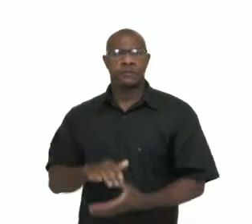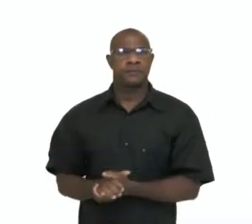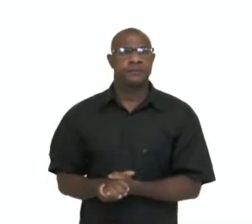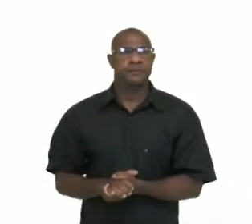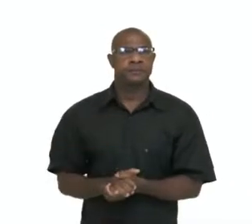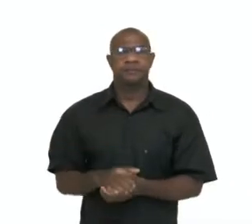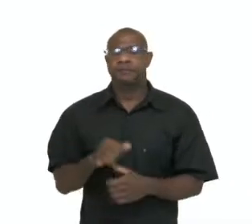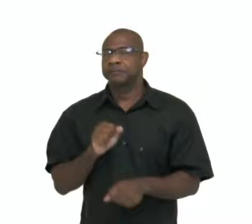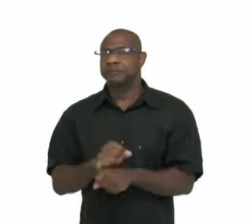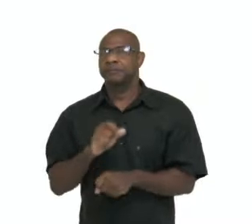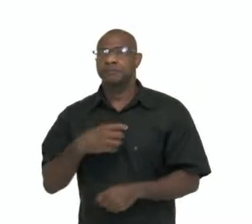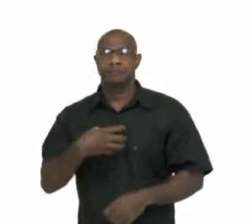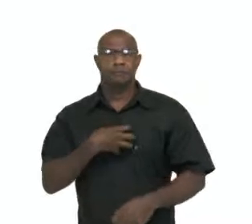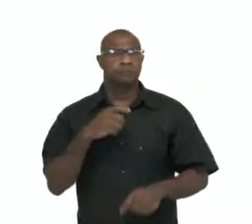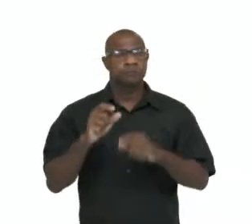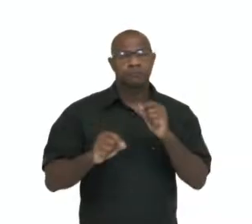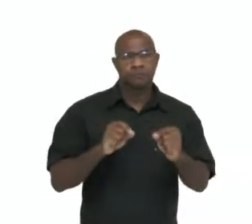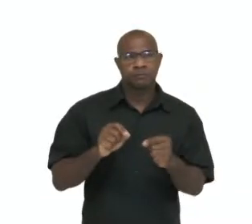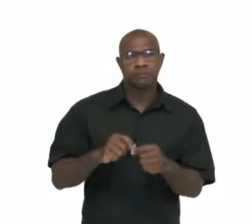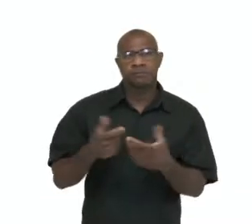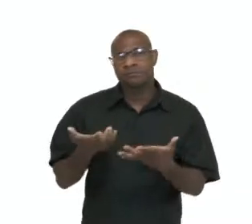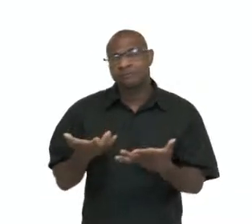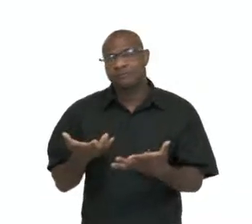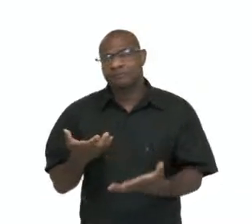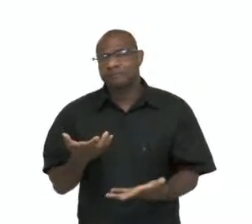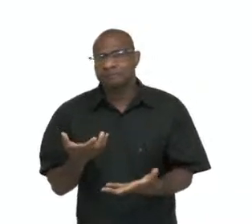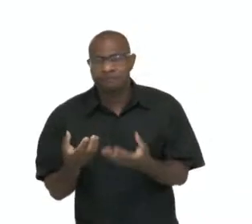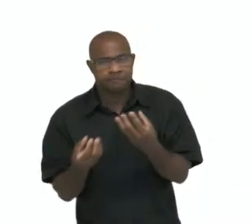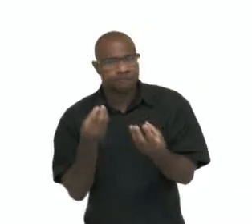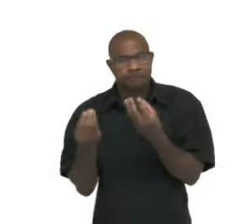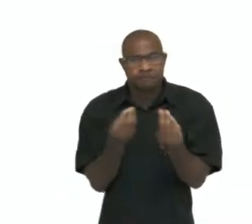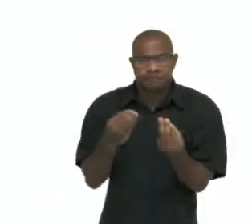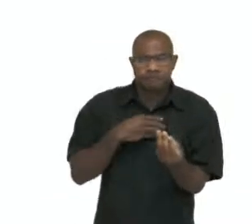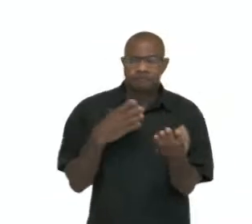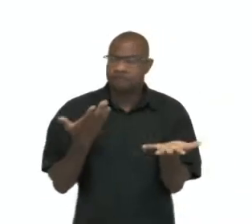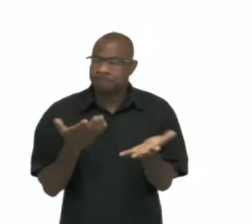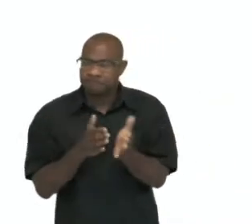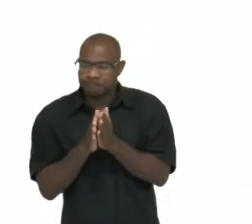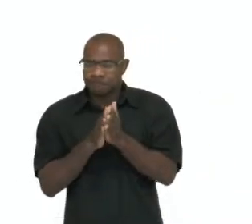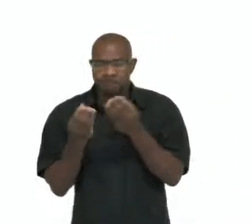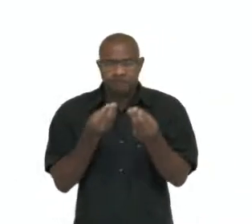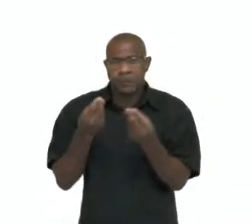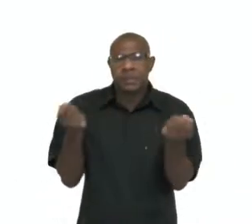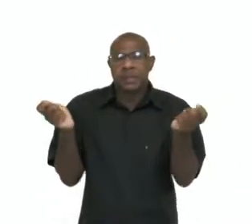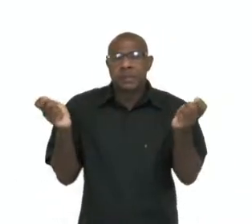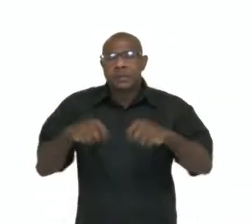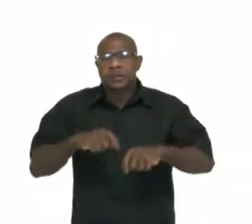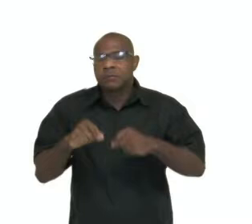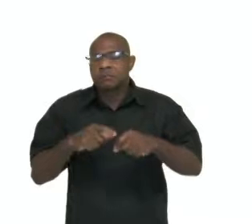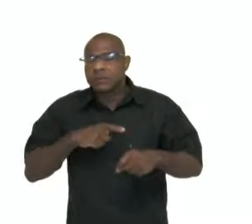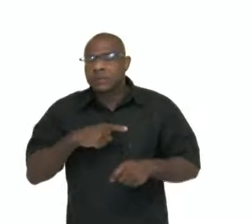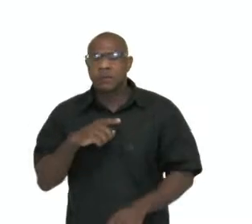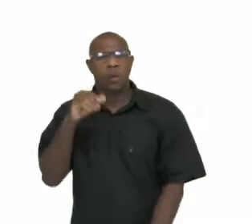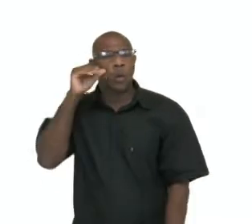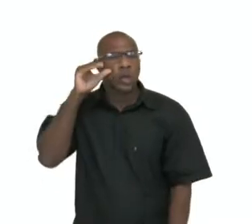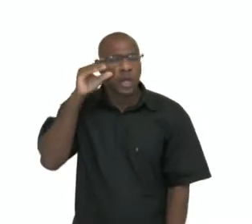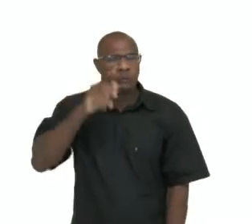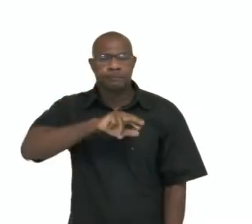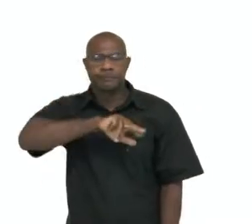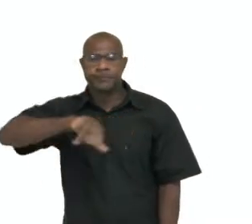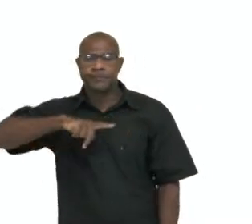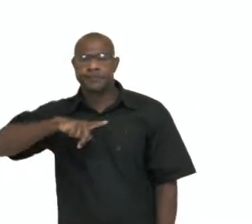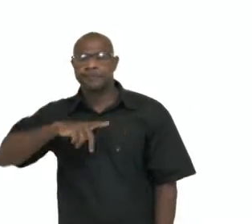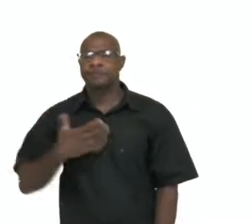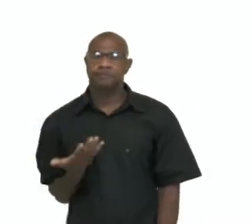de um sentido, nem que seja pela suposição do mistério, para acabar morrendo de curiosidade.